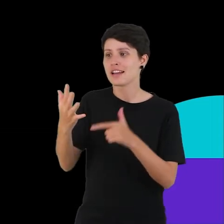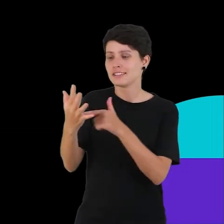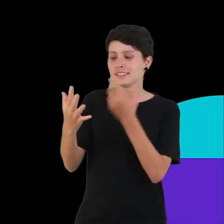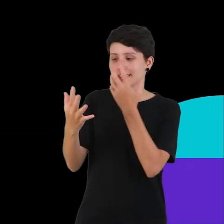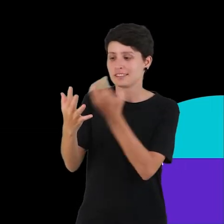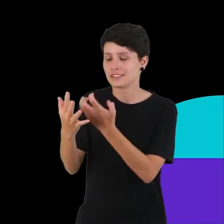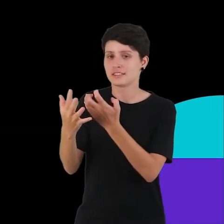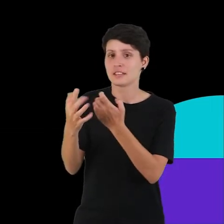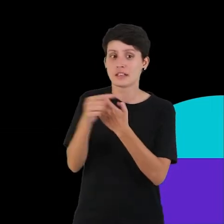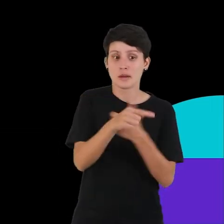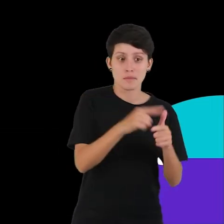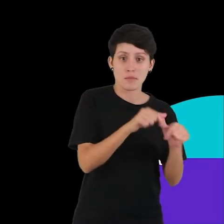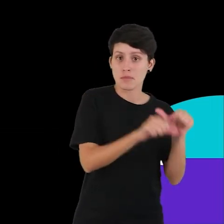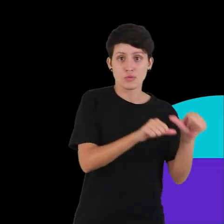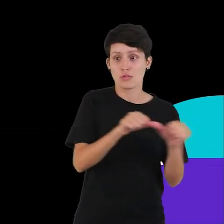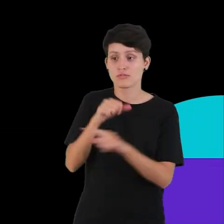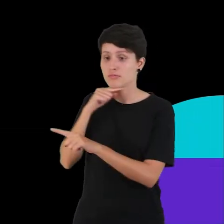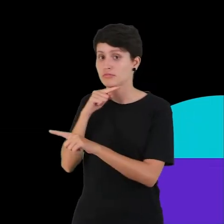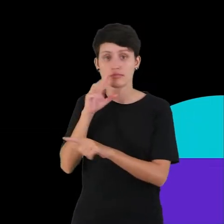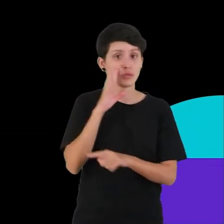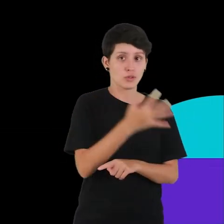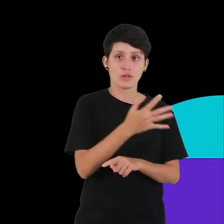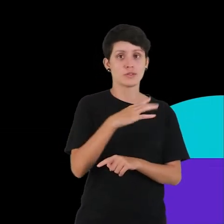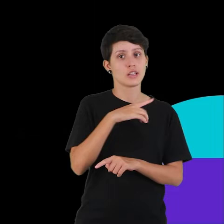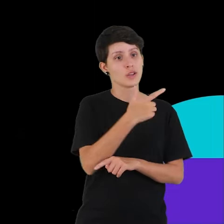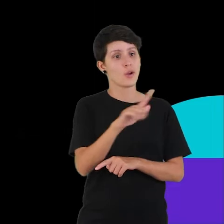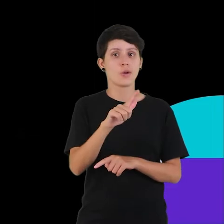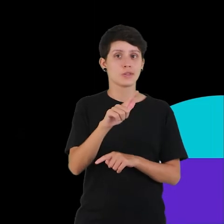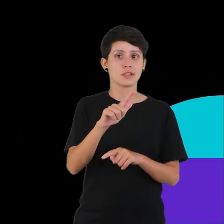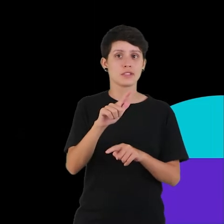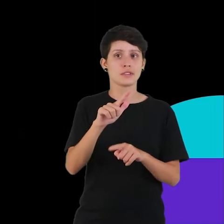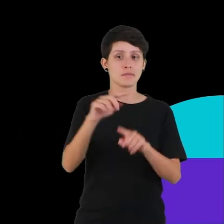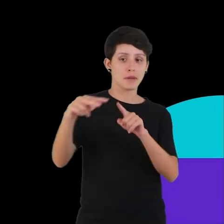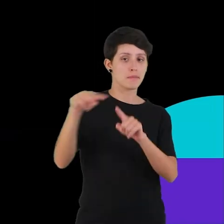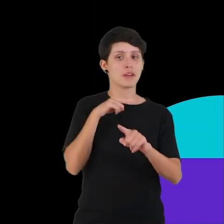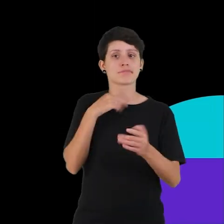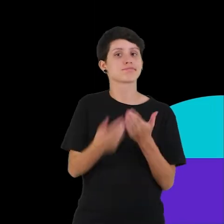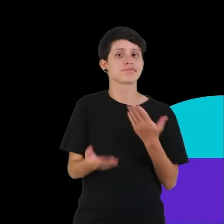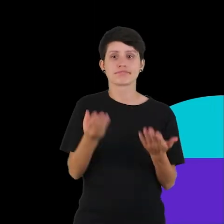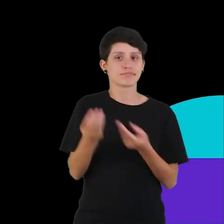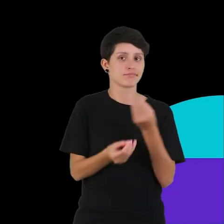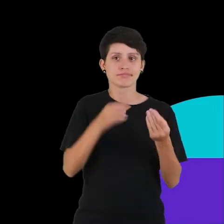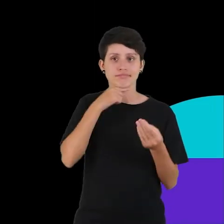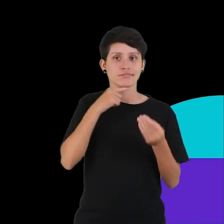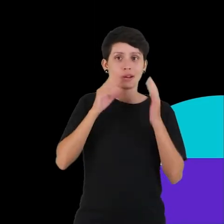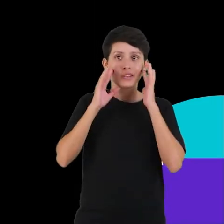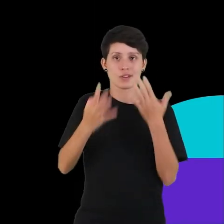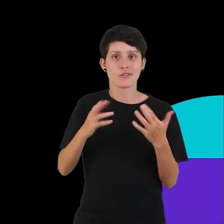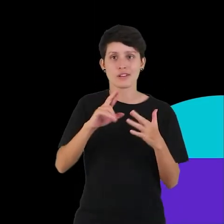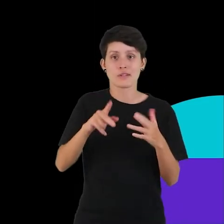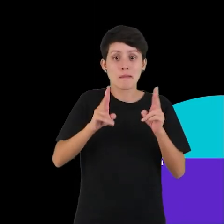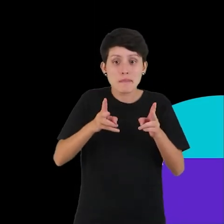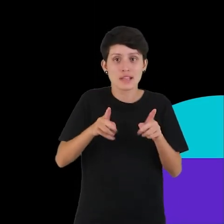mudou, tem outras questões, tem outras visões, e aí a gente perde ali, ou a gente para de resolver o problema, porque não é mais o mesmo